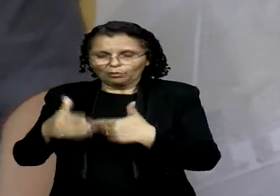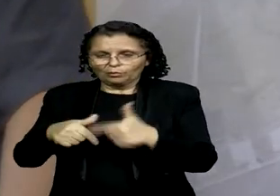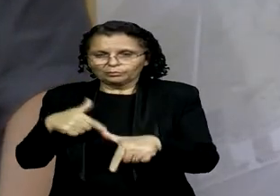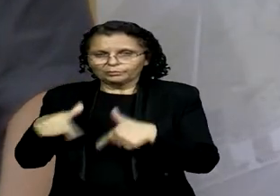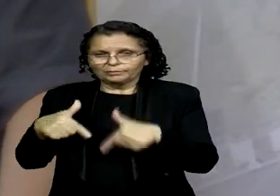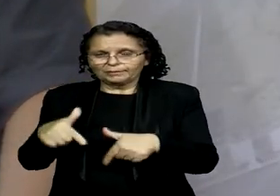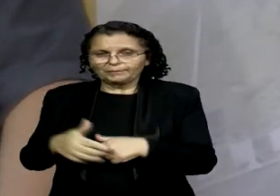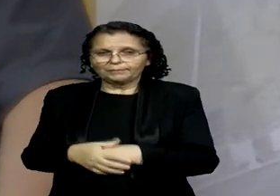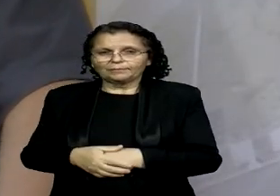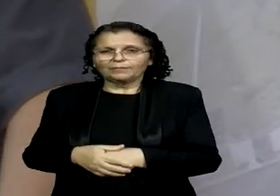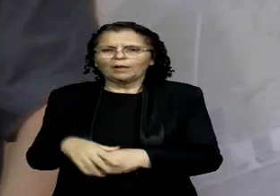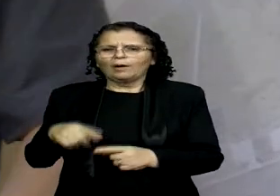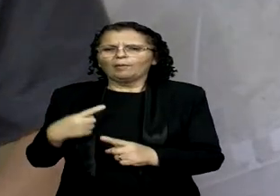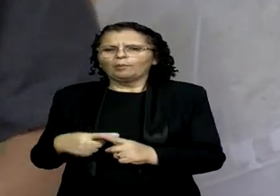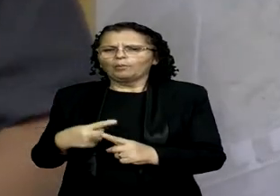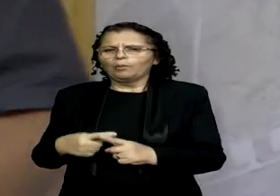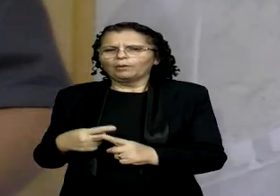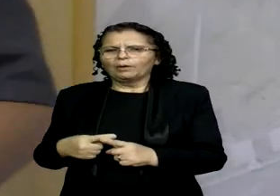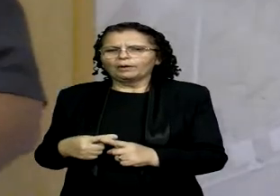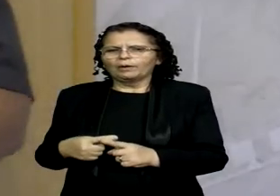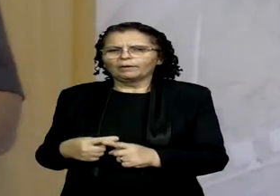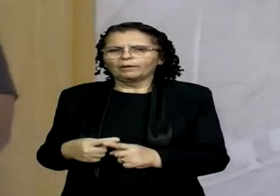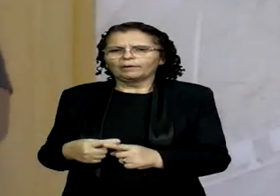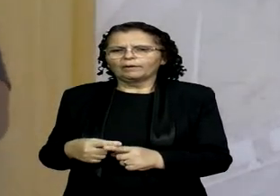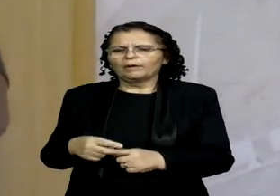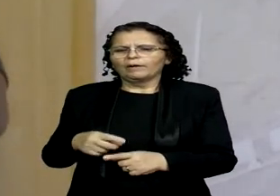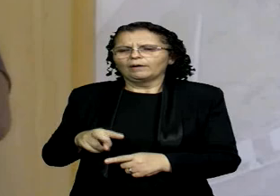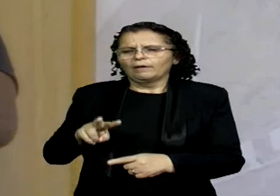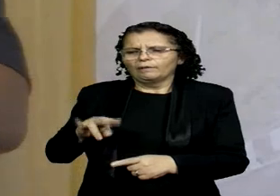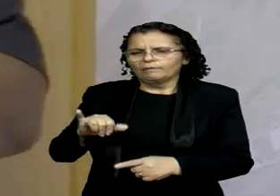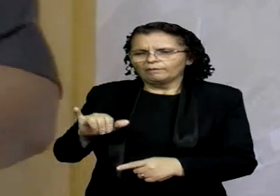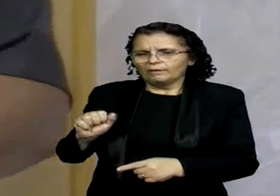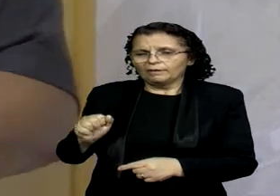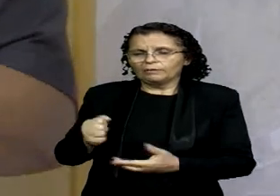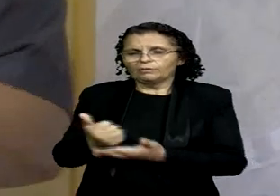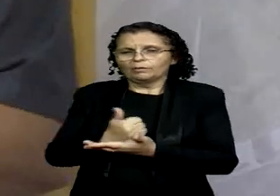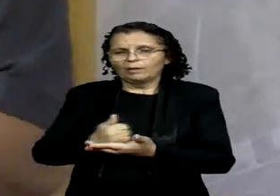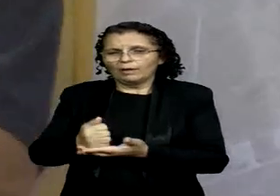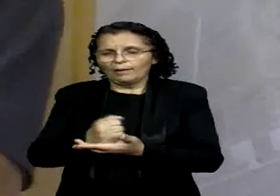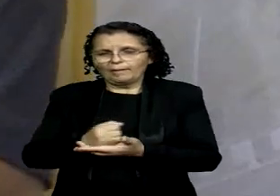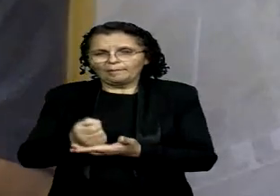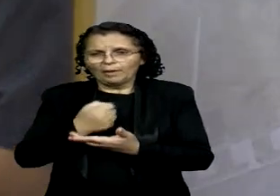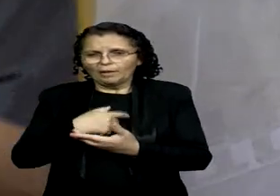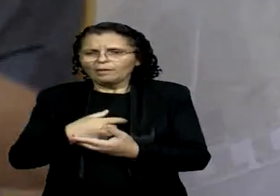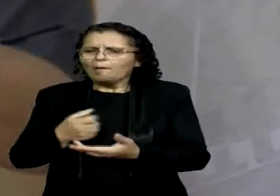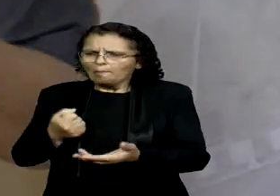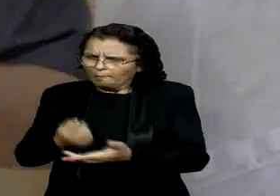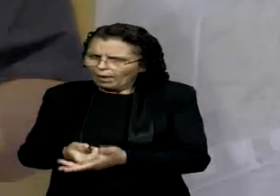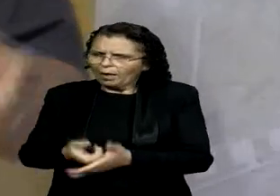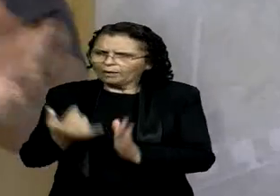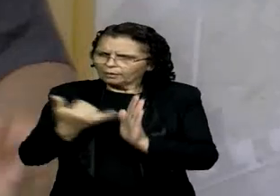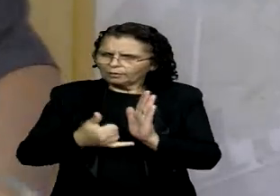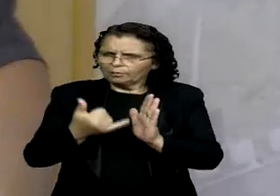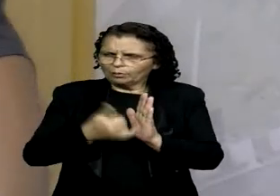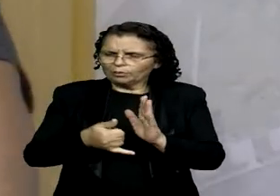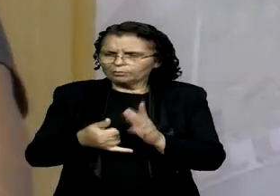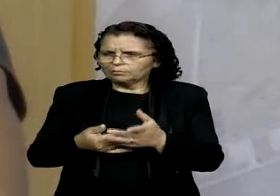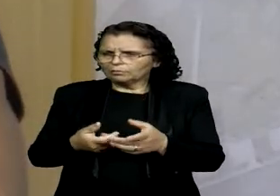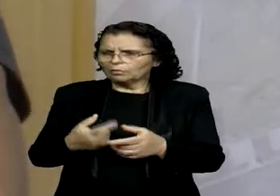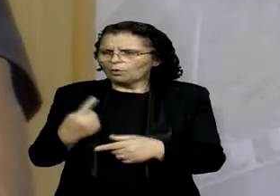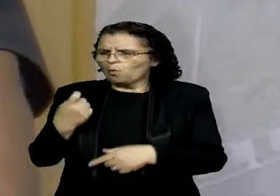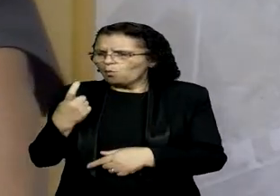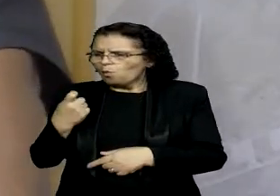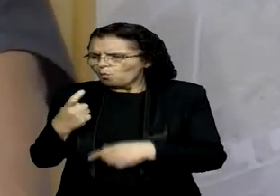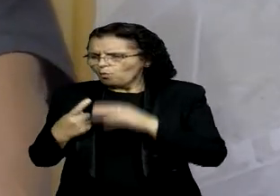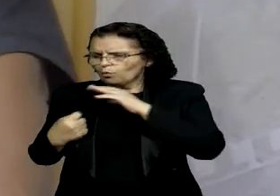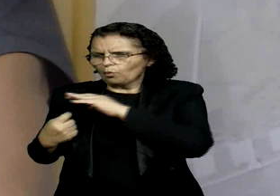trabalho. E por que que Vila dos Remédios, que paga imposto, como todos os outros bairros, não tem direito a ter